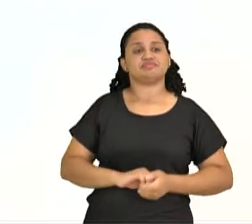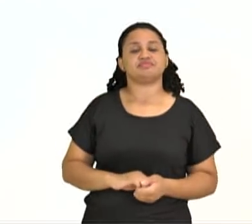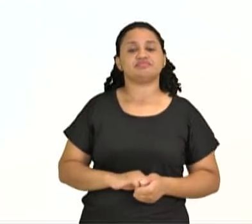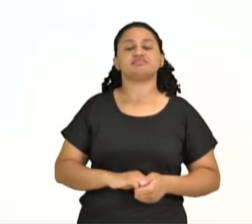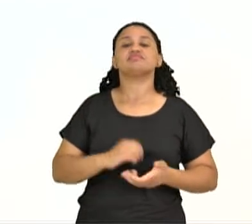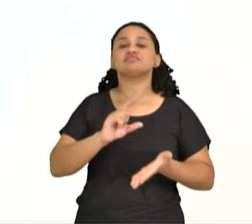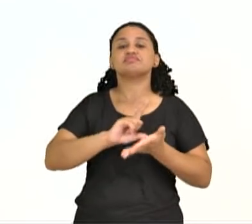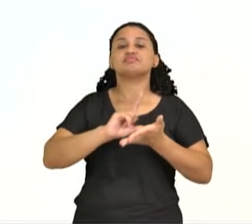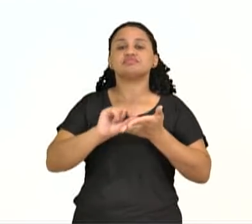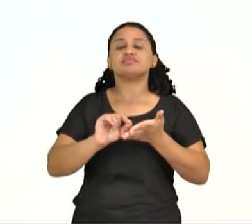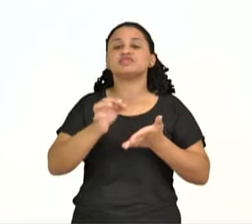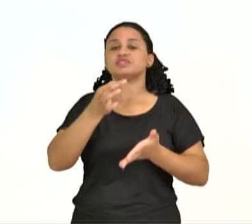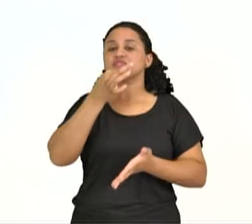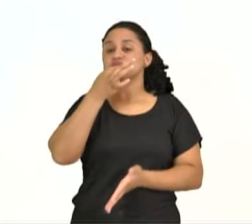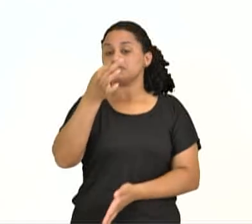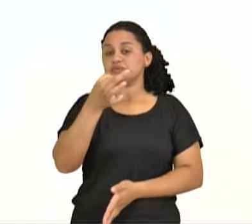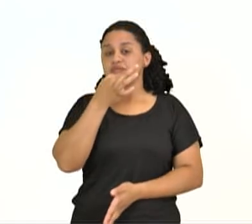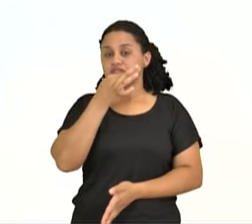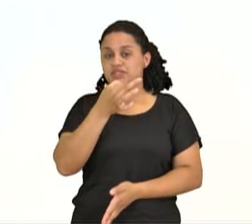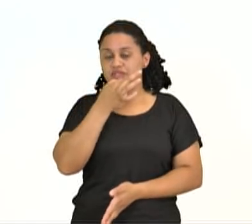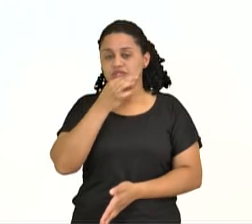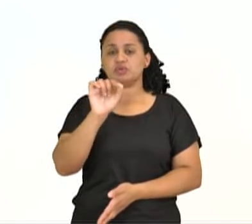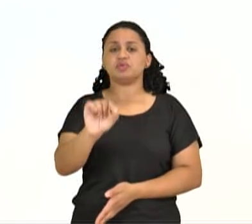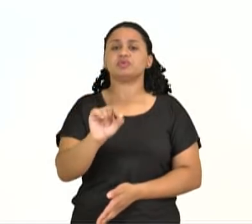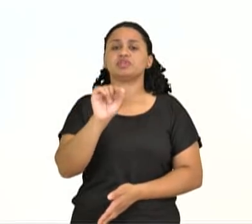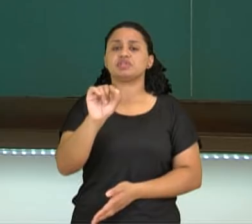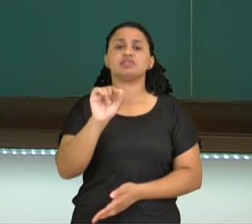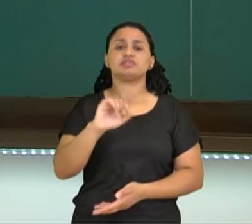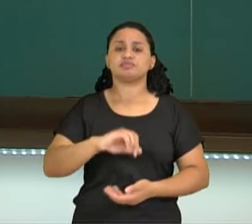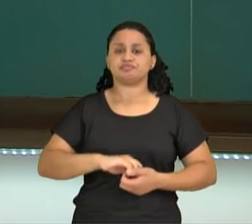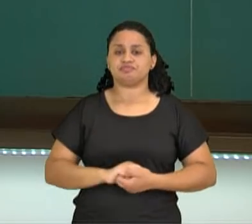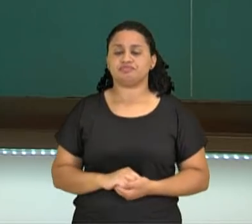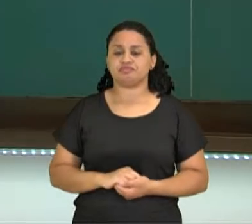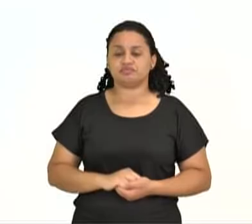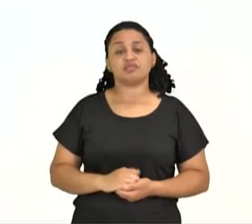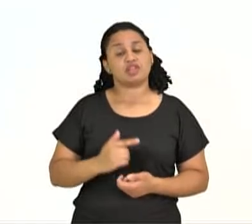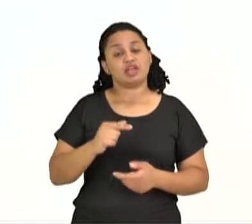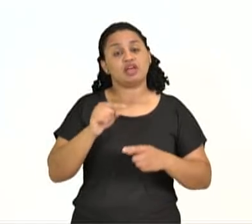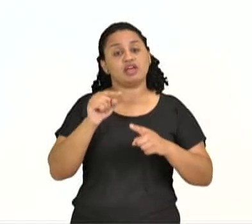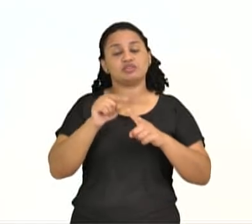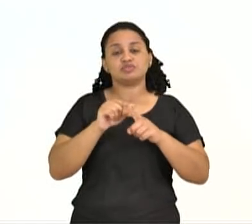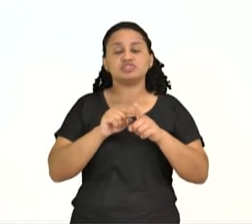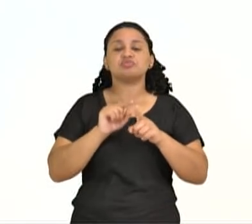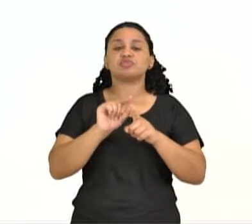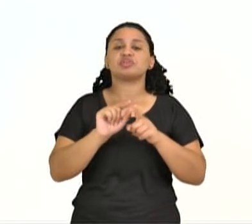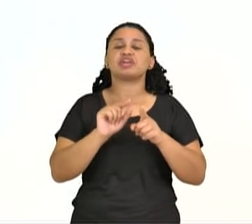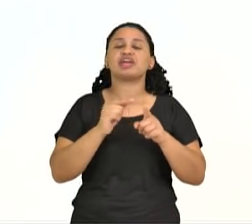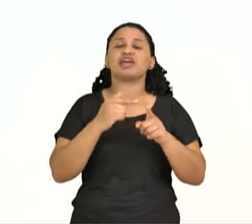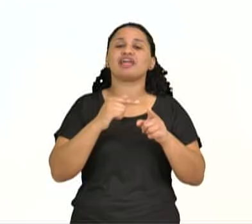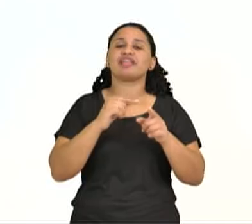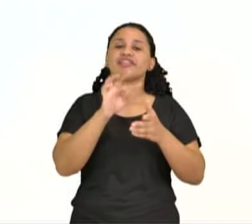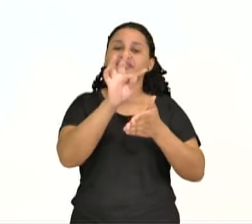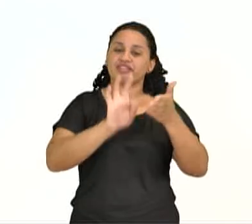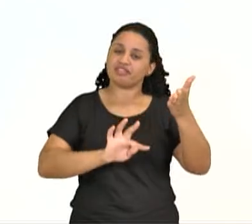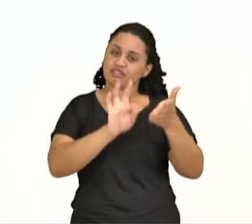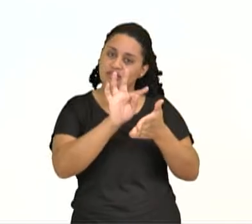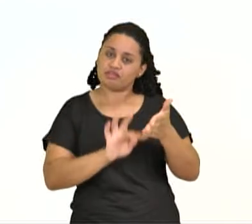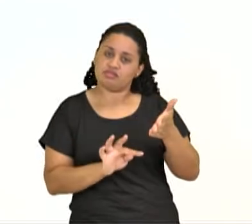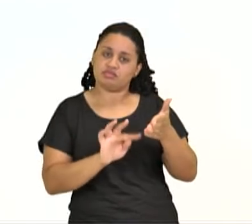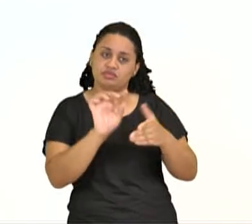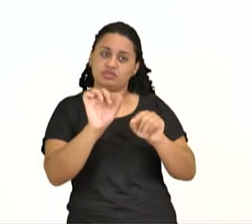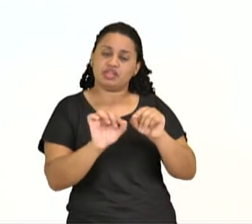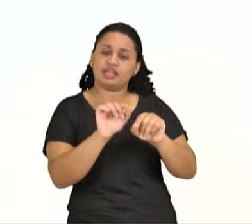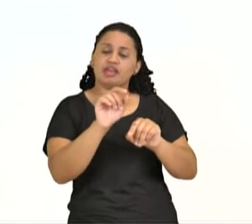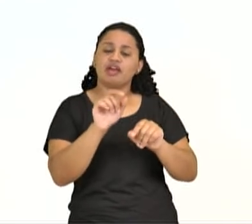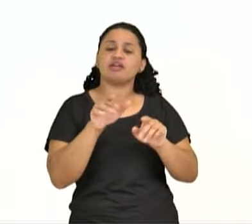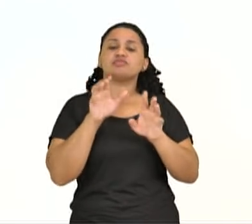Artigo de opinião, gente. O que é um artigo de opinião? Hein? É um gênero textual cujo objetivo é convencer o